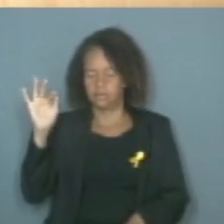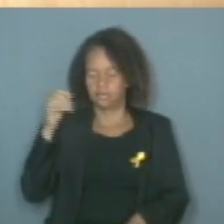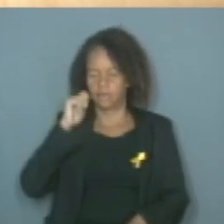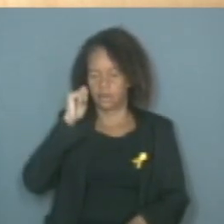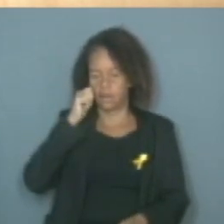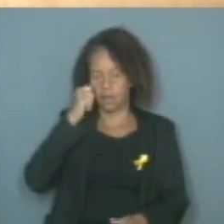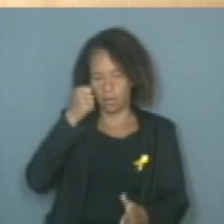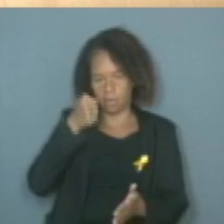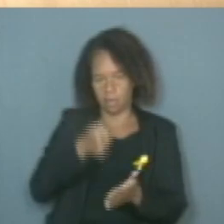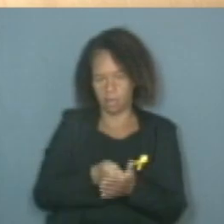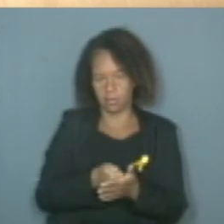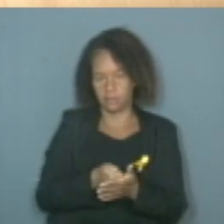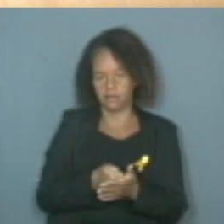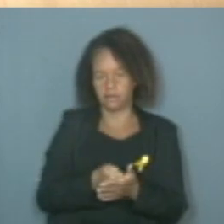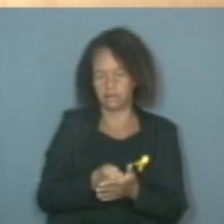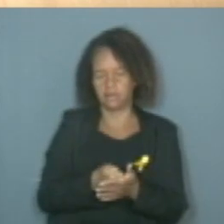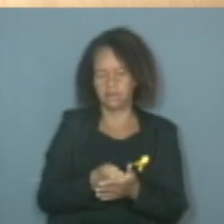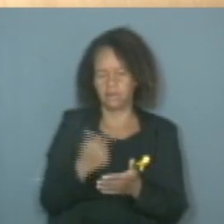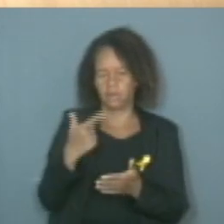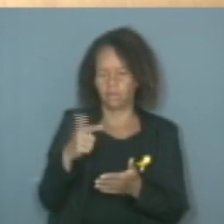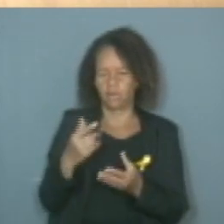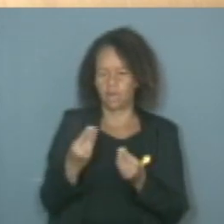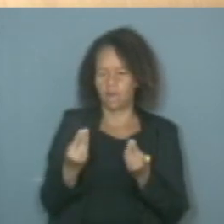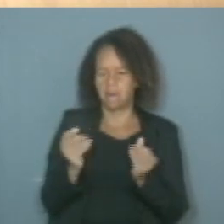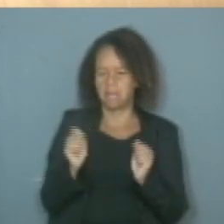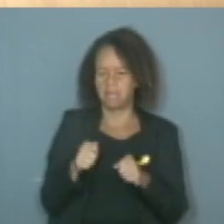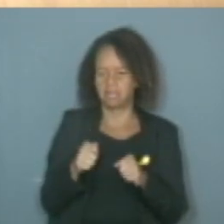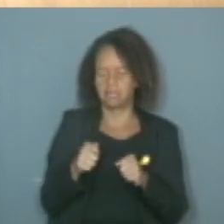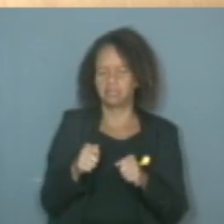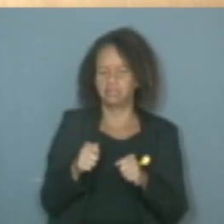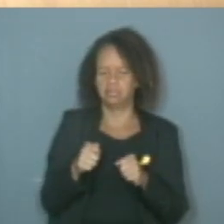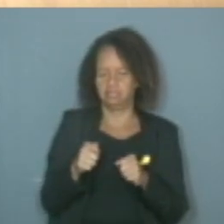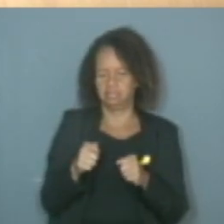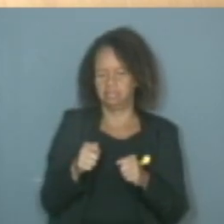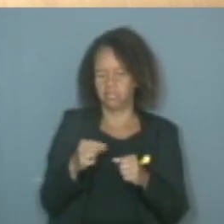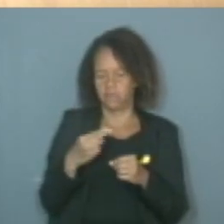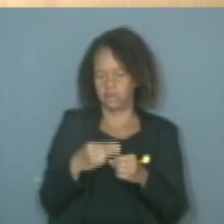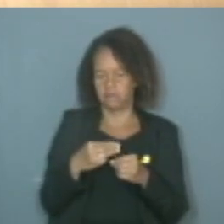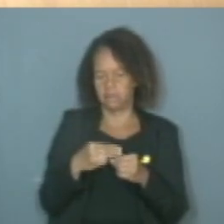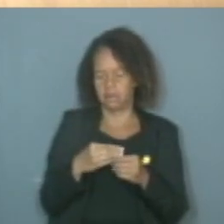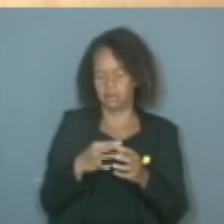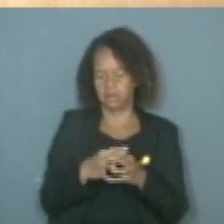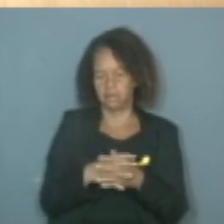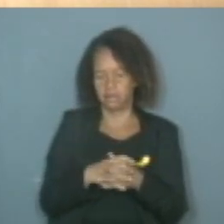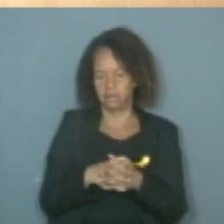ordem em estabelecimentos que não têm competência da esfera municipal.